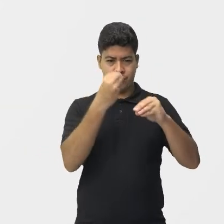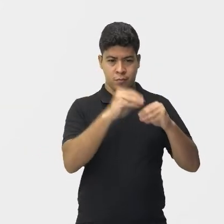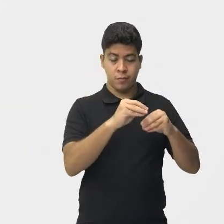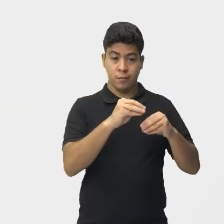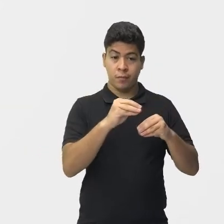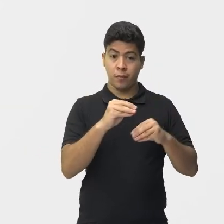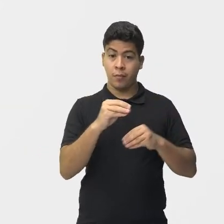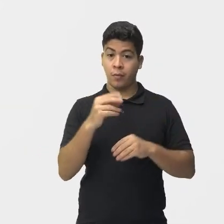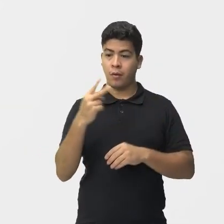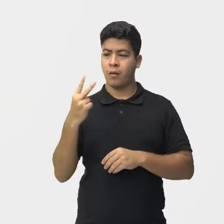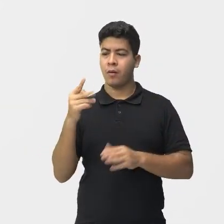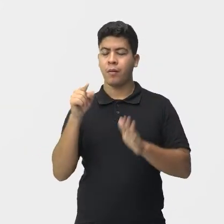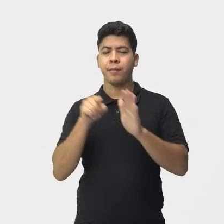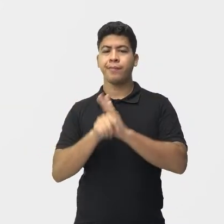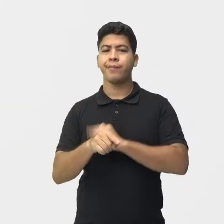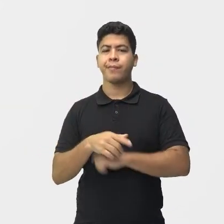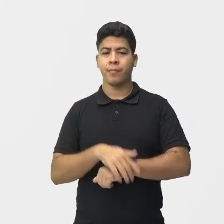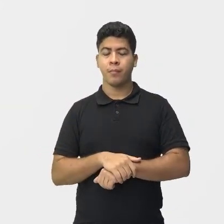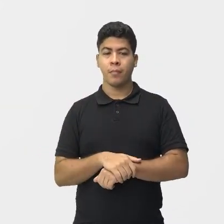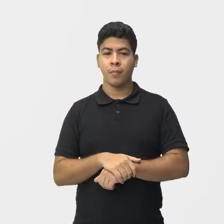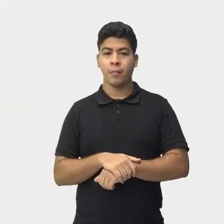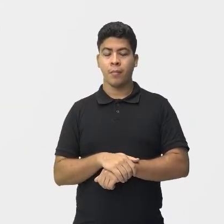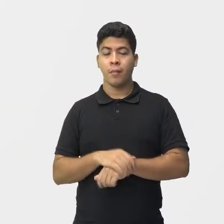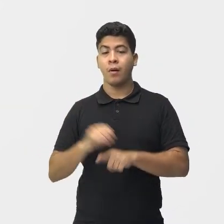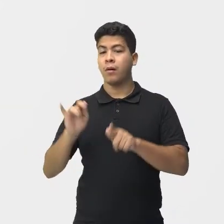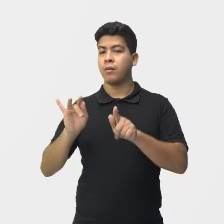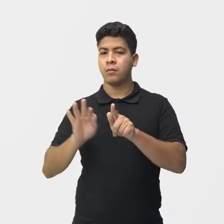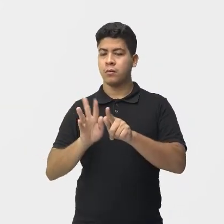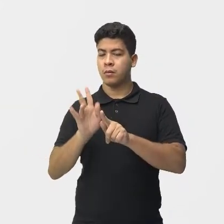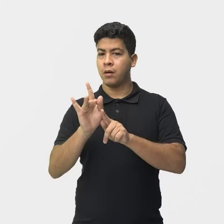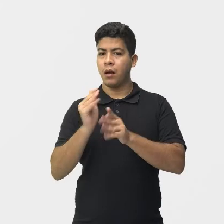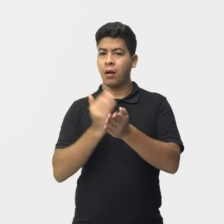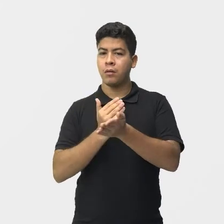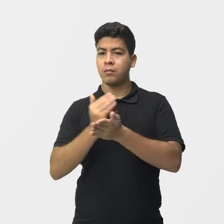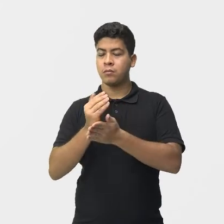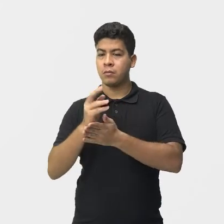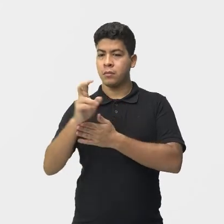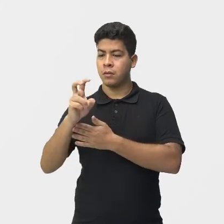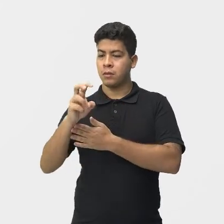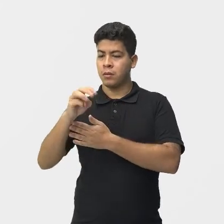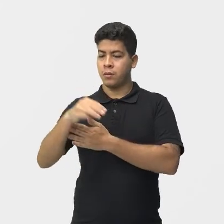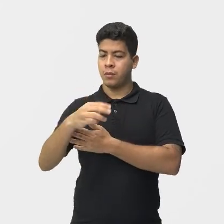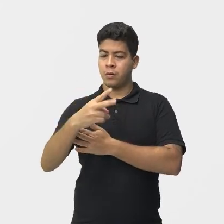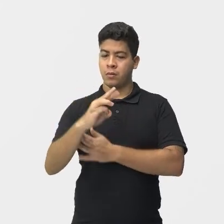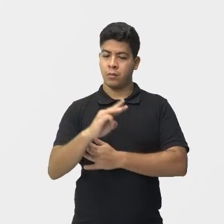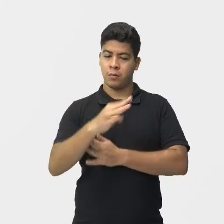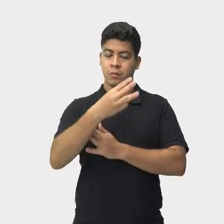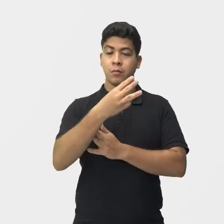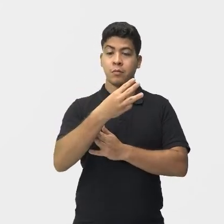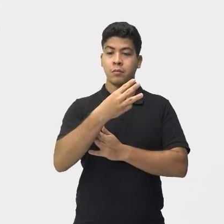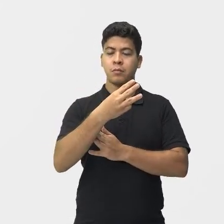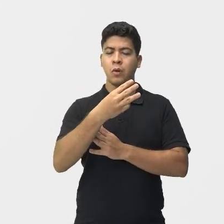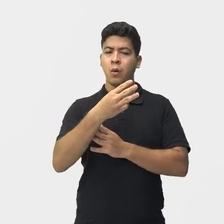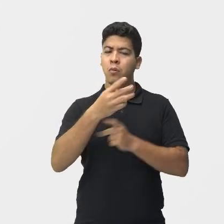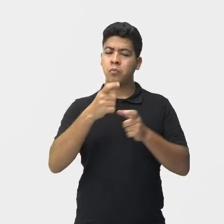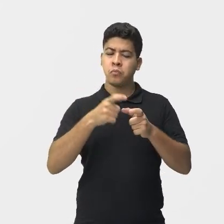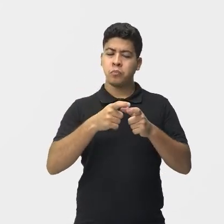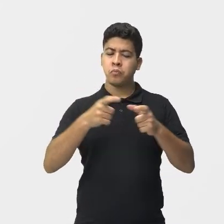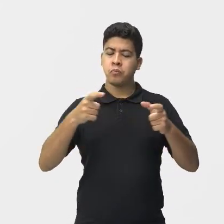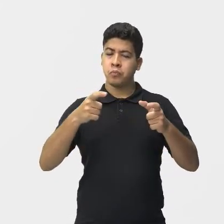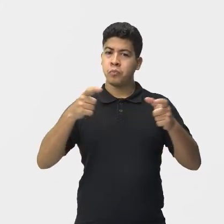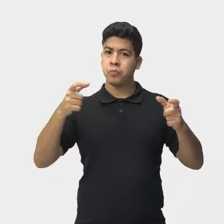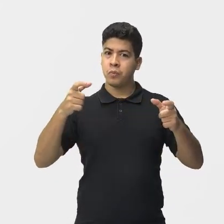questão, um gás inicialmente com 5 metros cúbicos de volume expande até 10 metros cúbicos, mantendo a pressão constante igual a